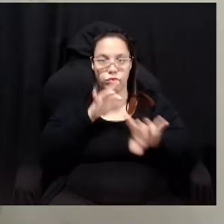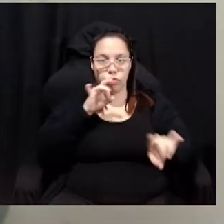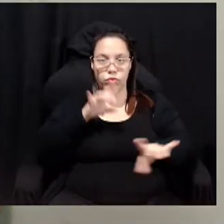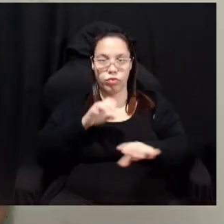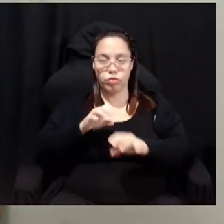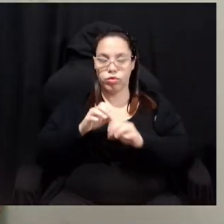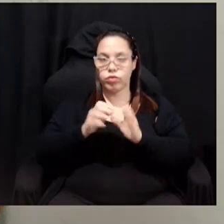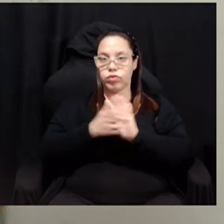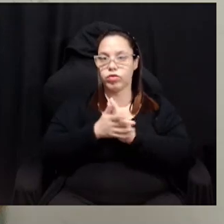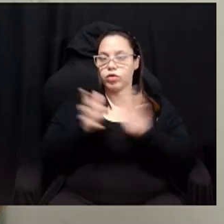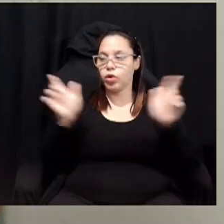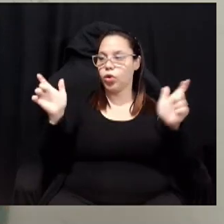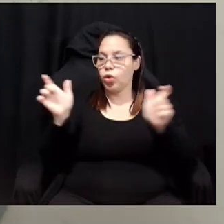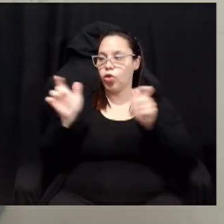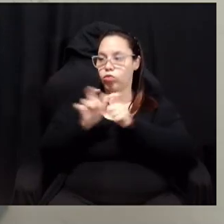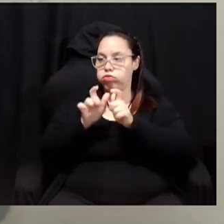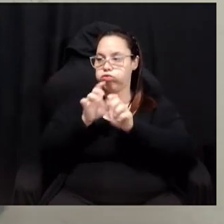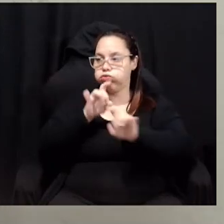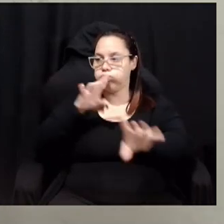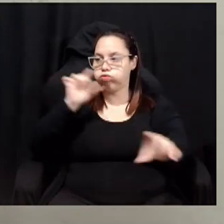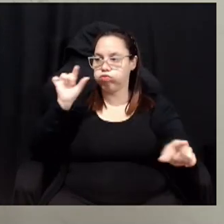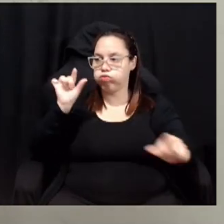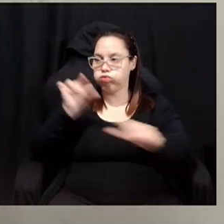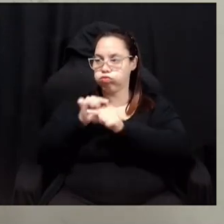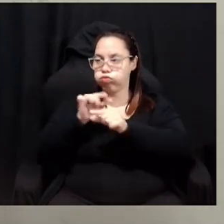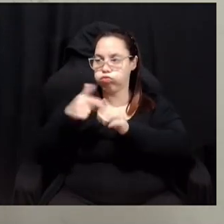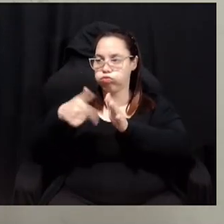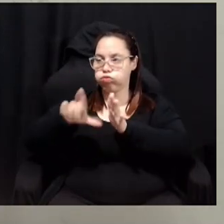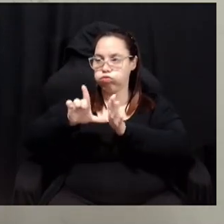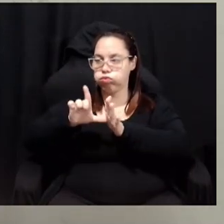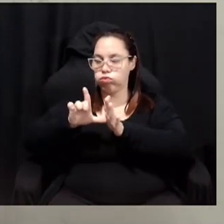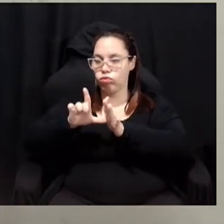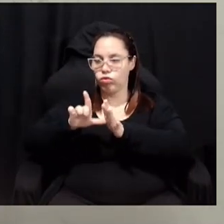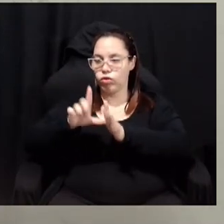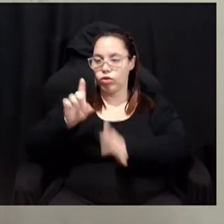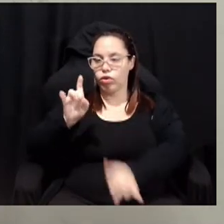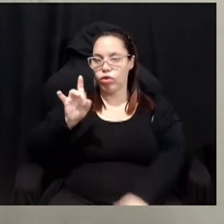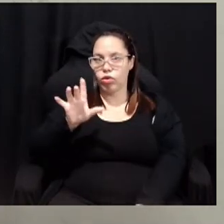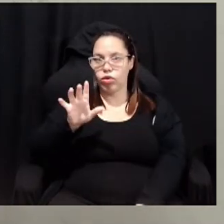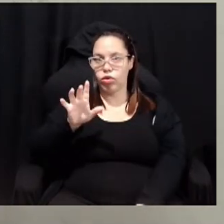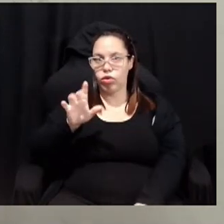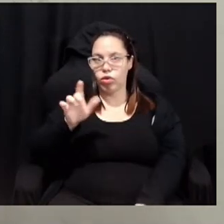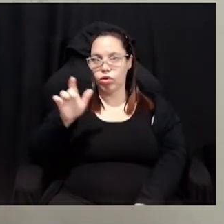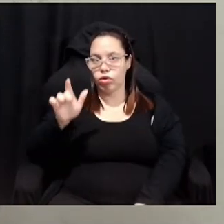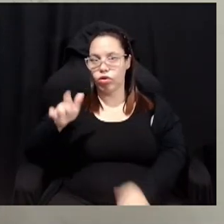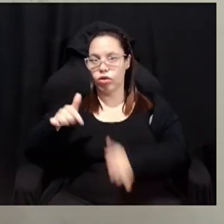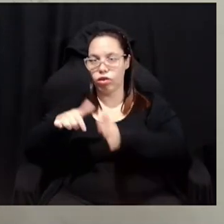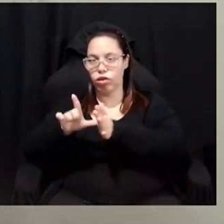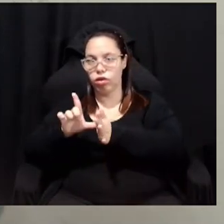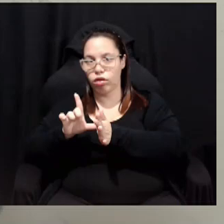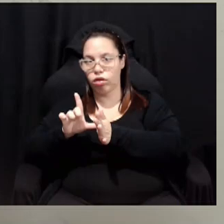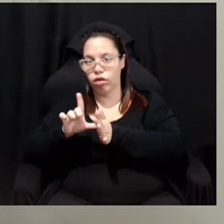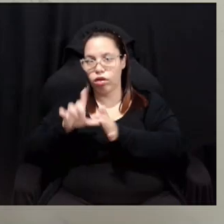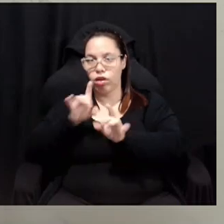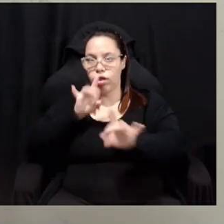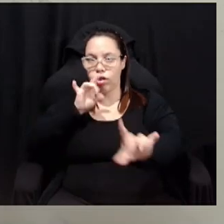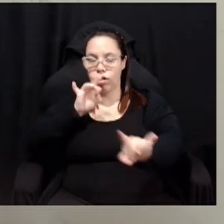as distâncias, né? Porque antes eu tenho só um nicho, anteriormente, antes dessa